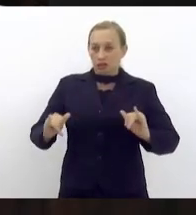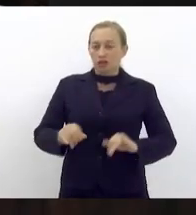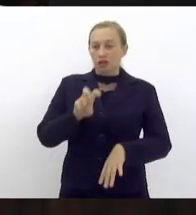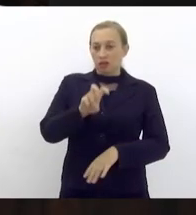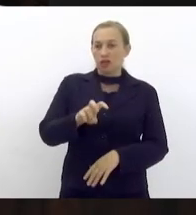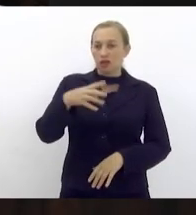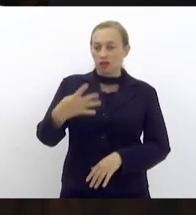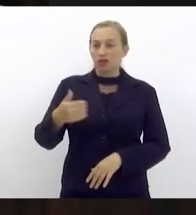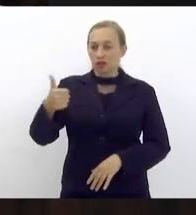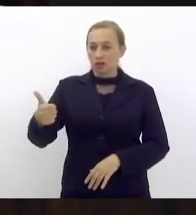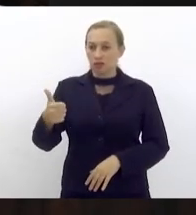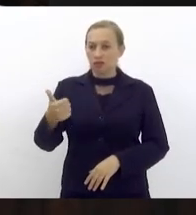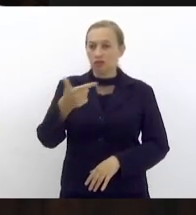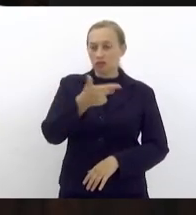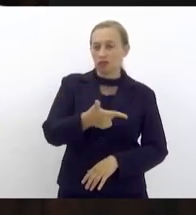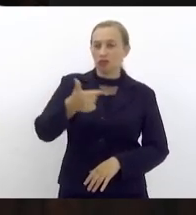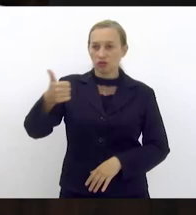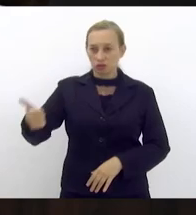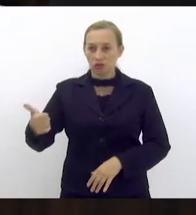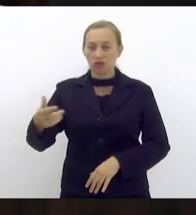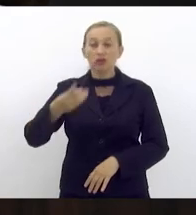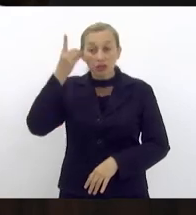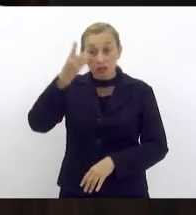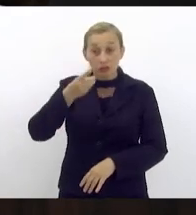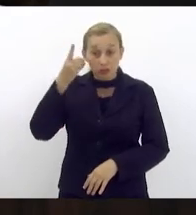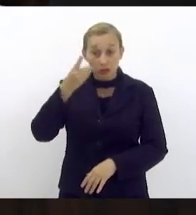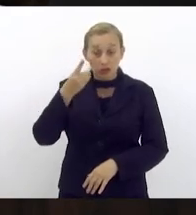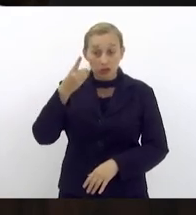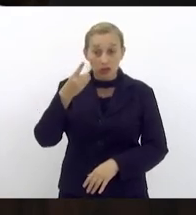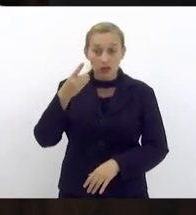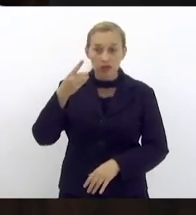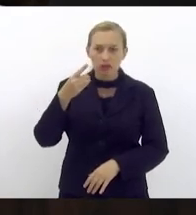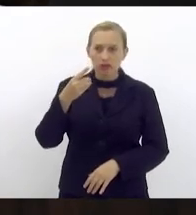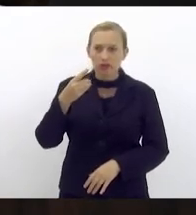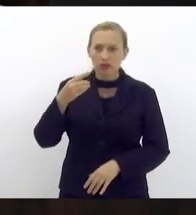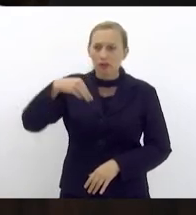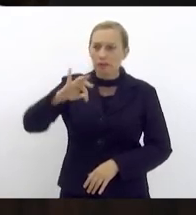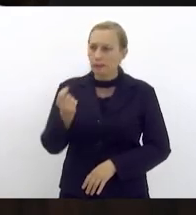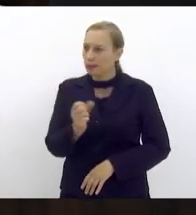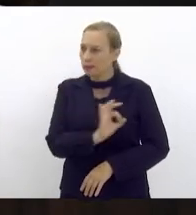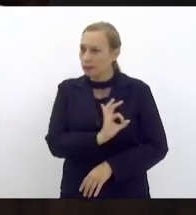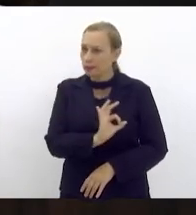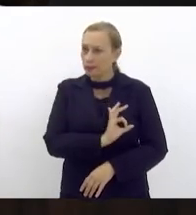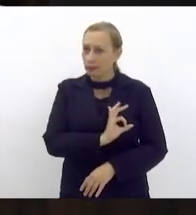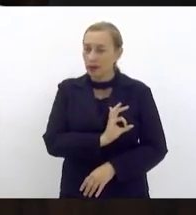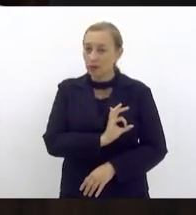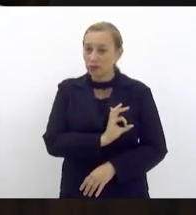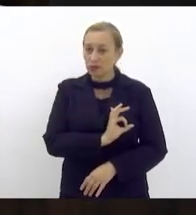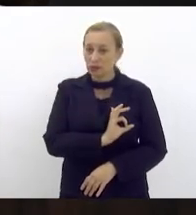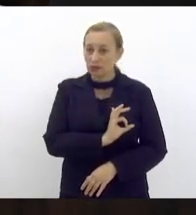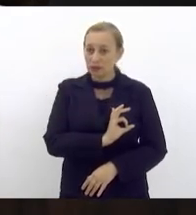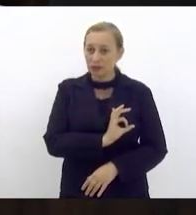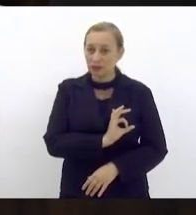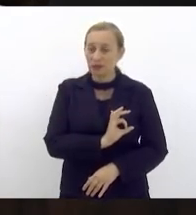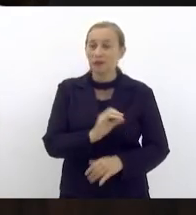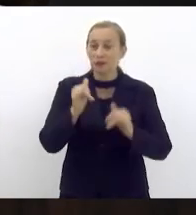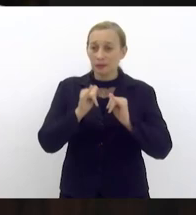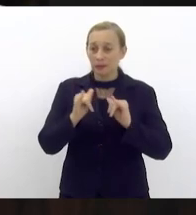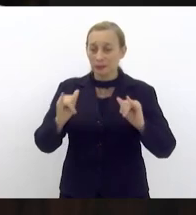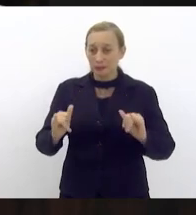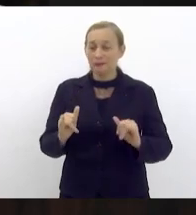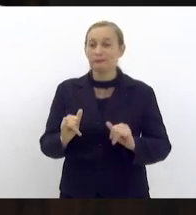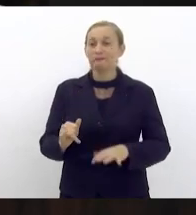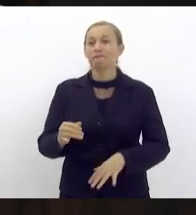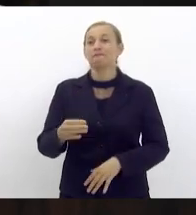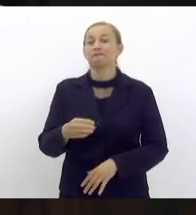541 do ano de 2022 de autoria do da deputada morta Rocha que solicita ao Excelentíssimo Senhor governador do